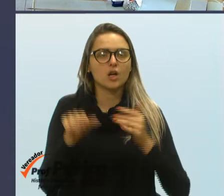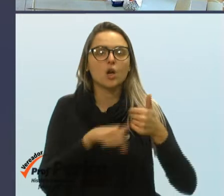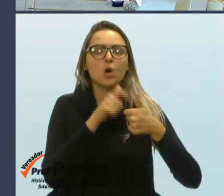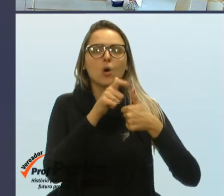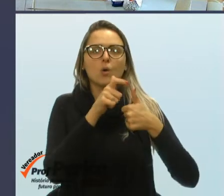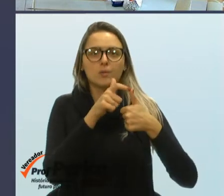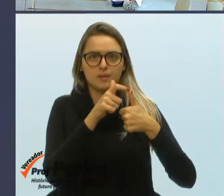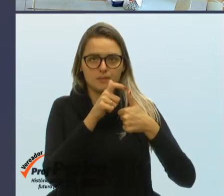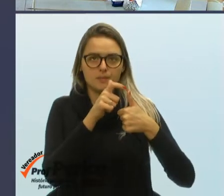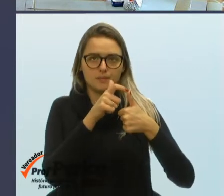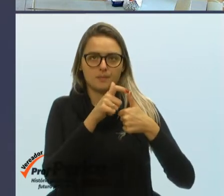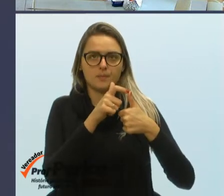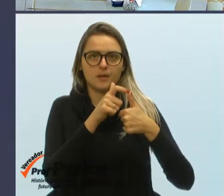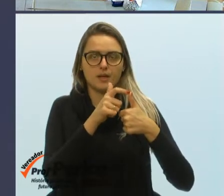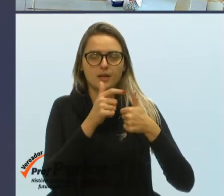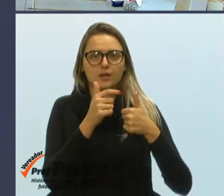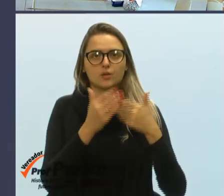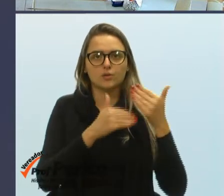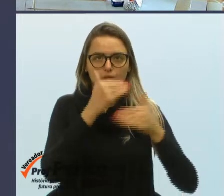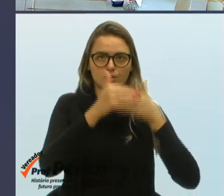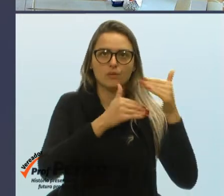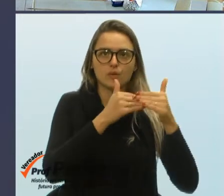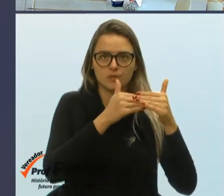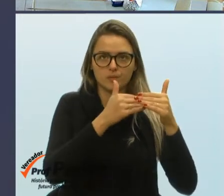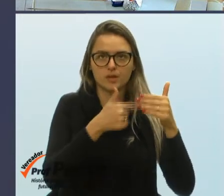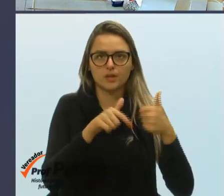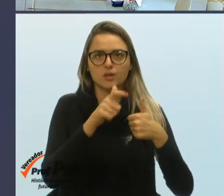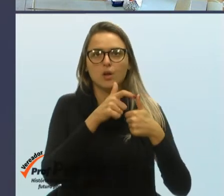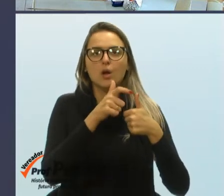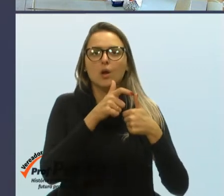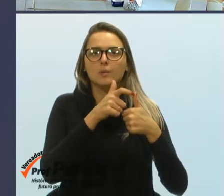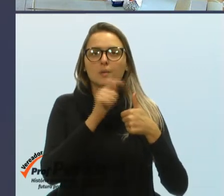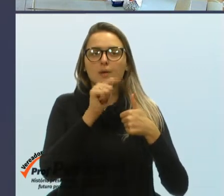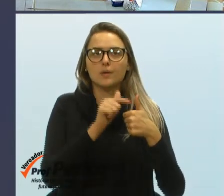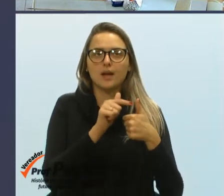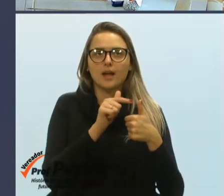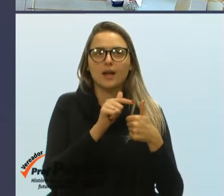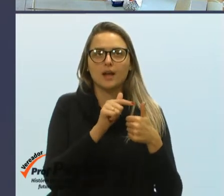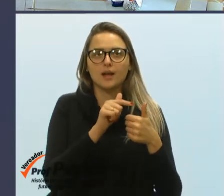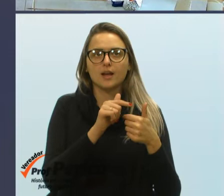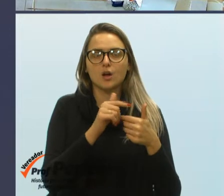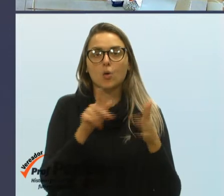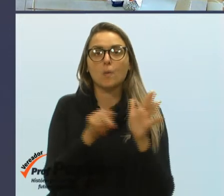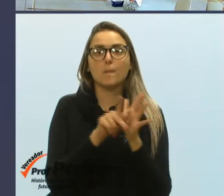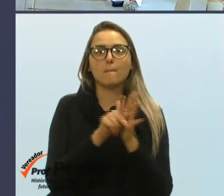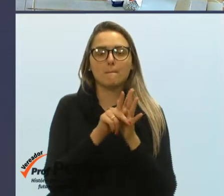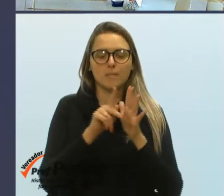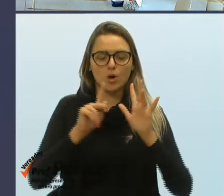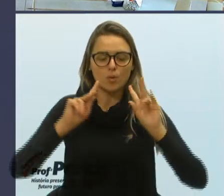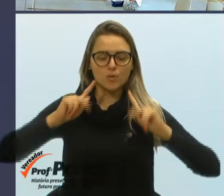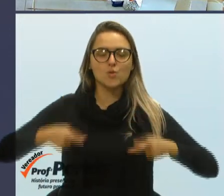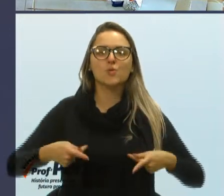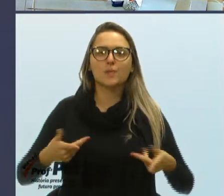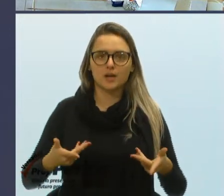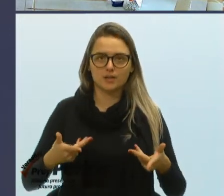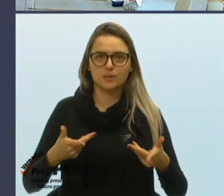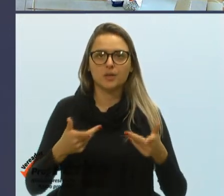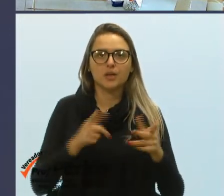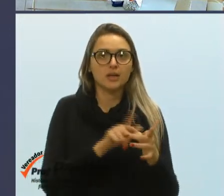assim podemos falar como uma analogia, é o capital humano. O município, para